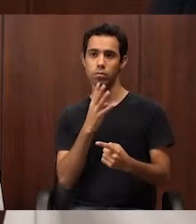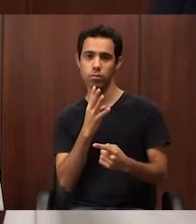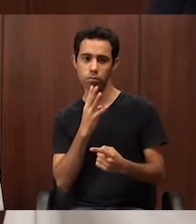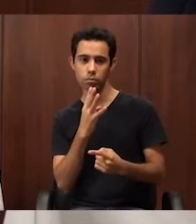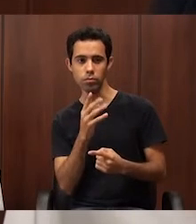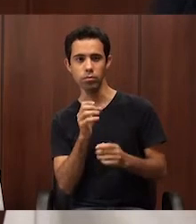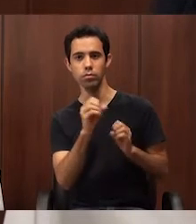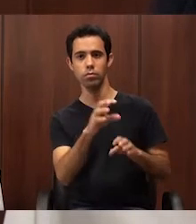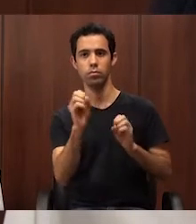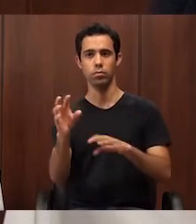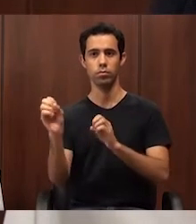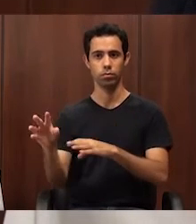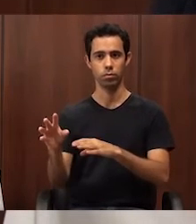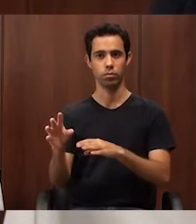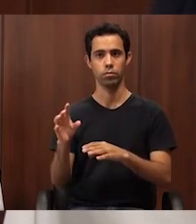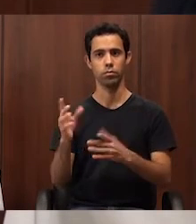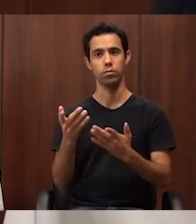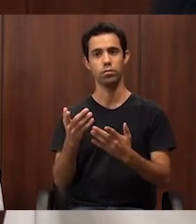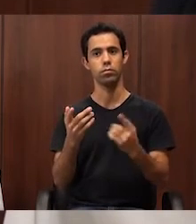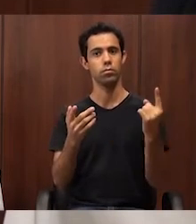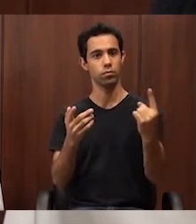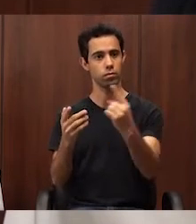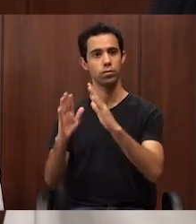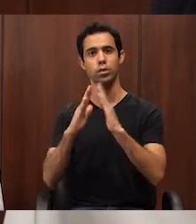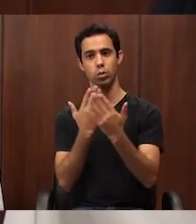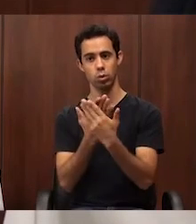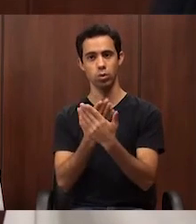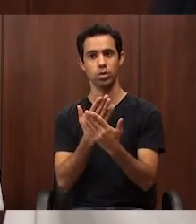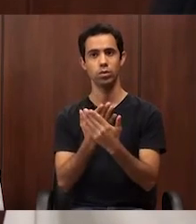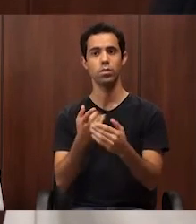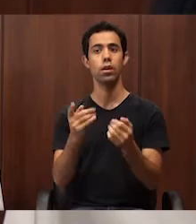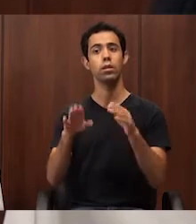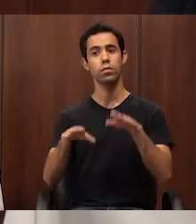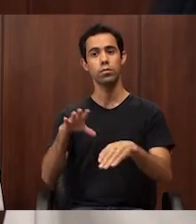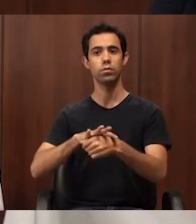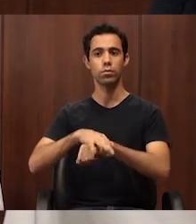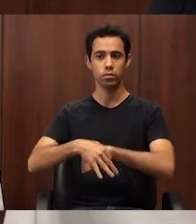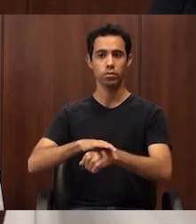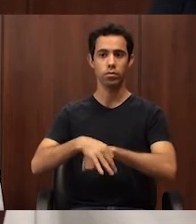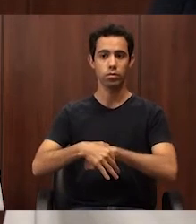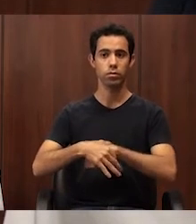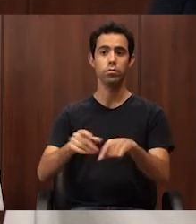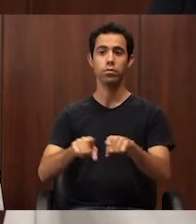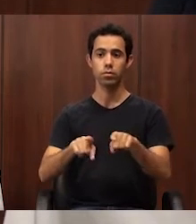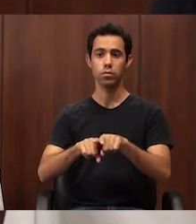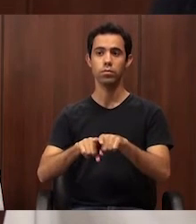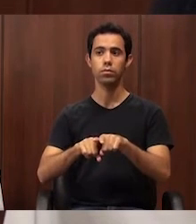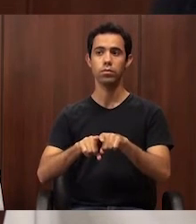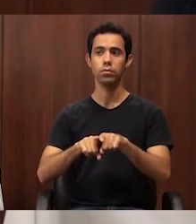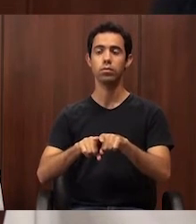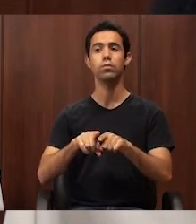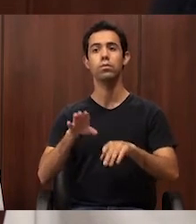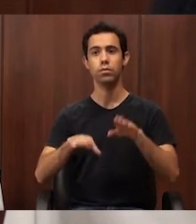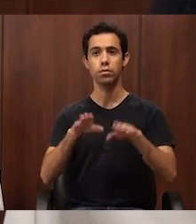melhor a atuação de cada uma das escolas, talvez ter mais segurança essa política pública, talvez contribuir de forma mais